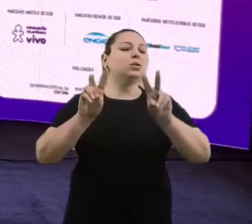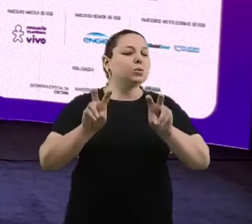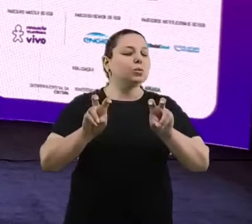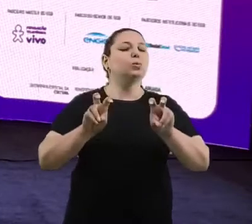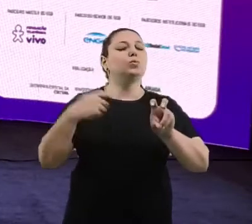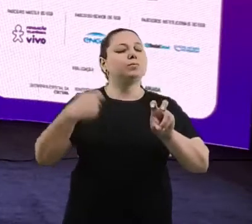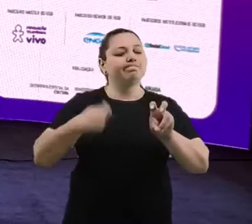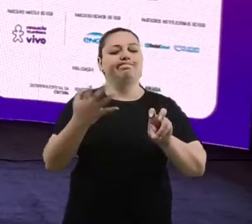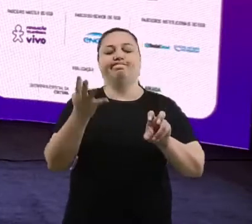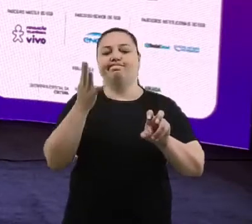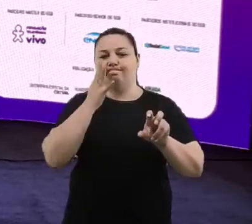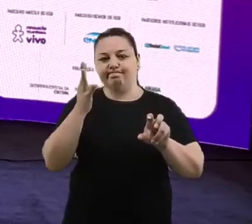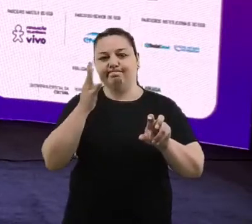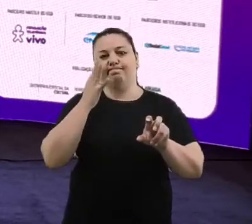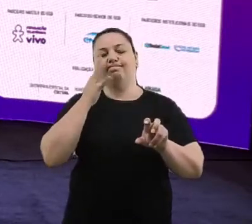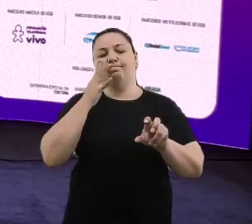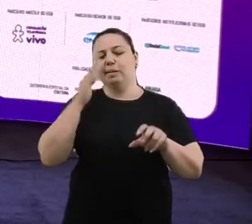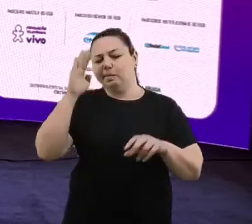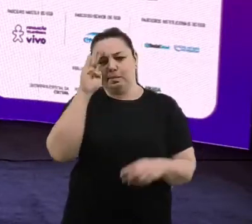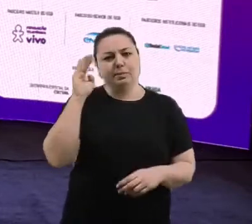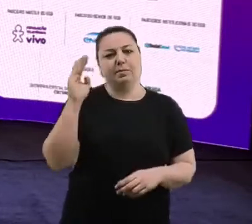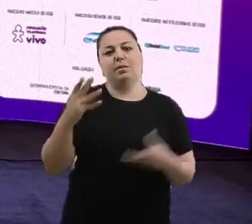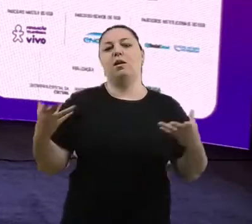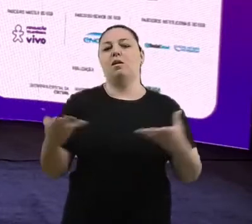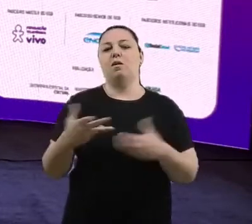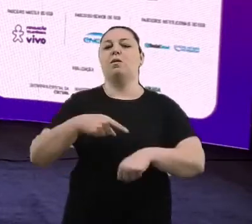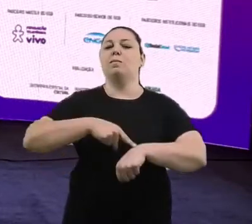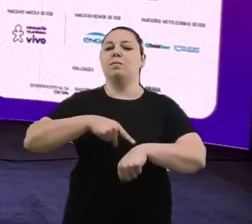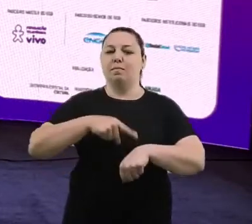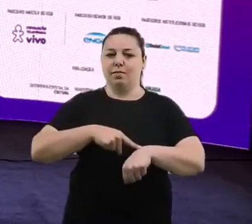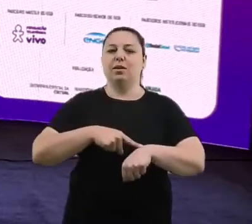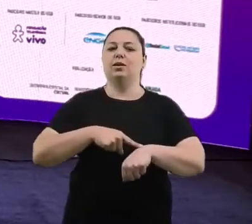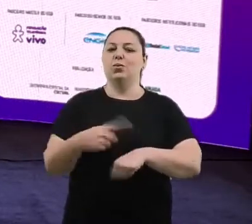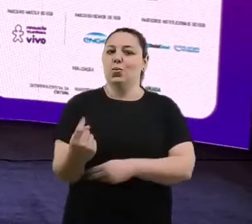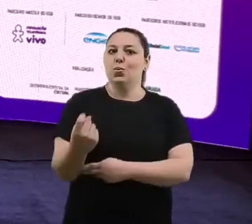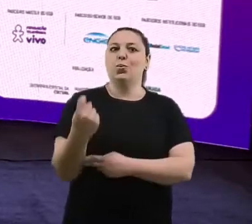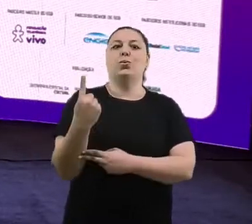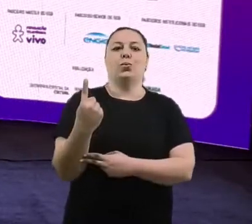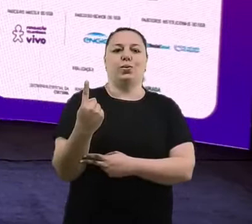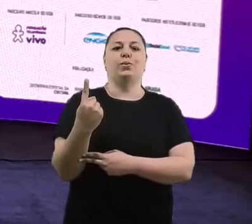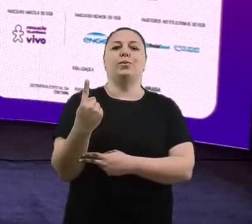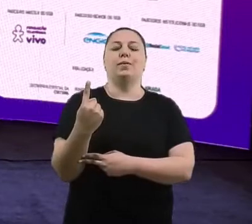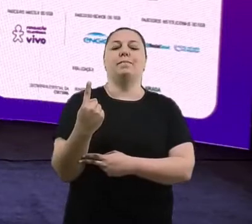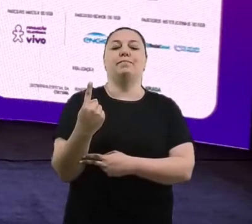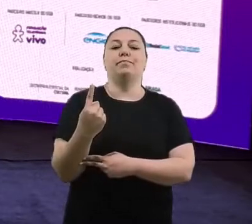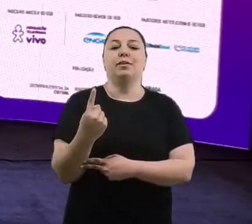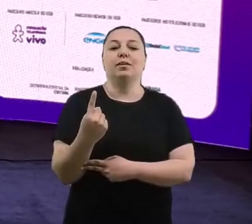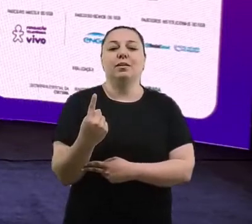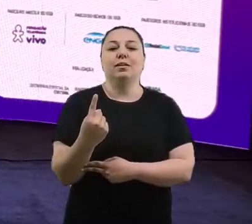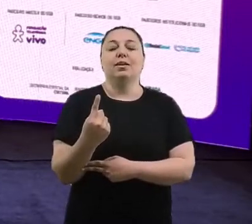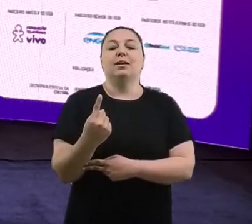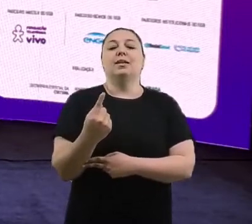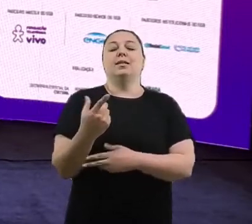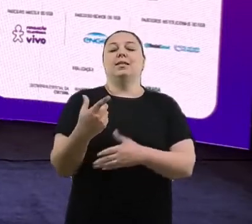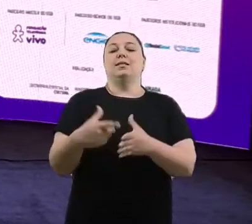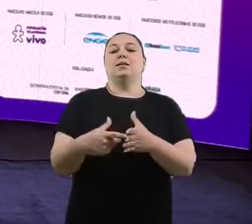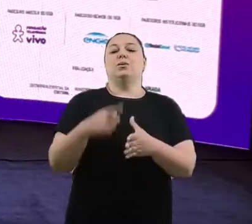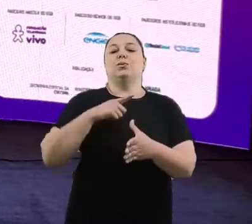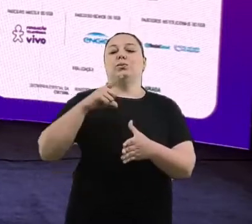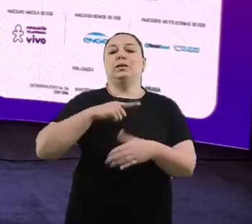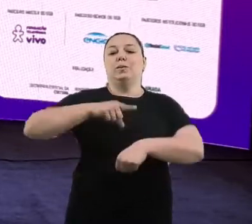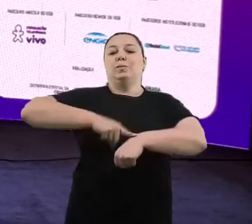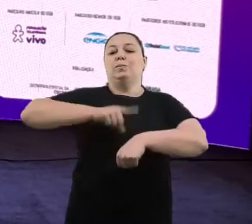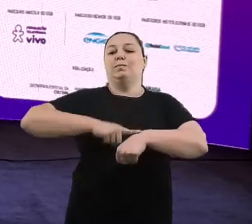único, né? Se nós estávamos no mundo VUCA até então, agora nós estamos no mundo VUCA exponencial, né, Thiago?